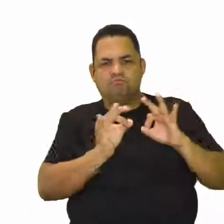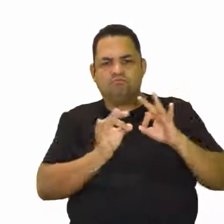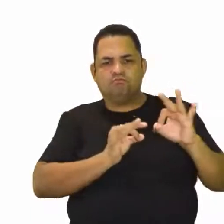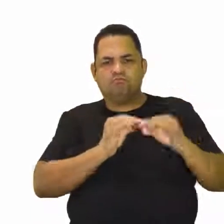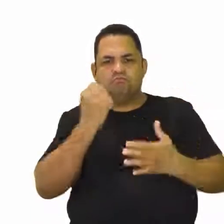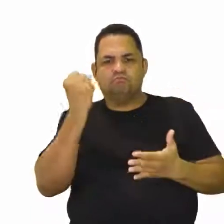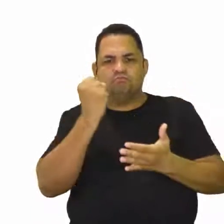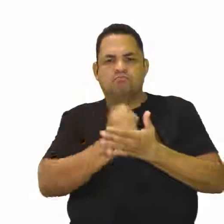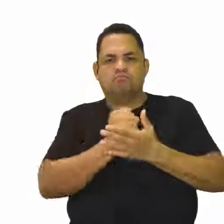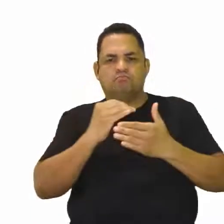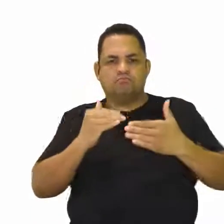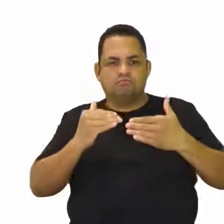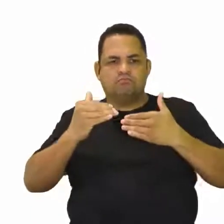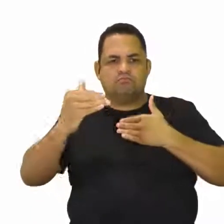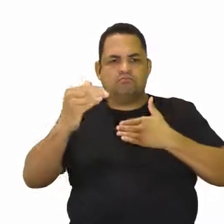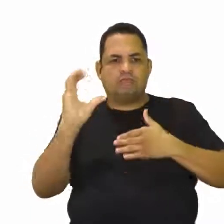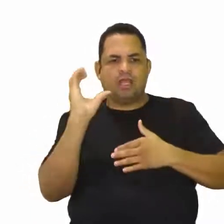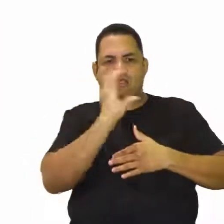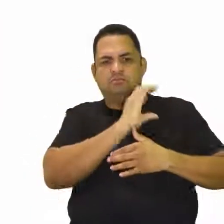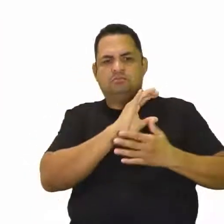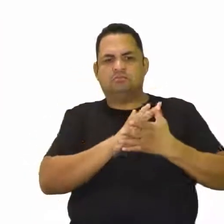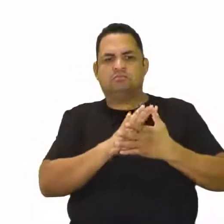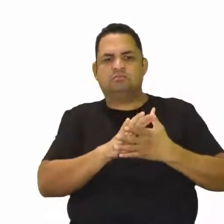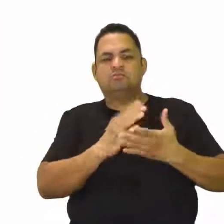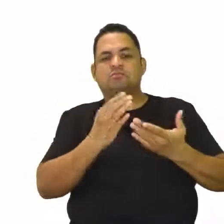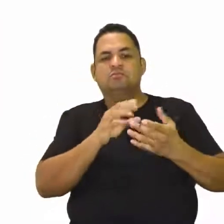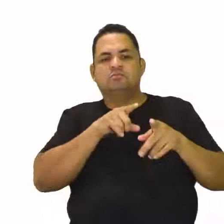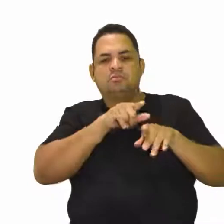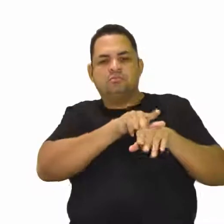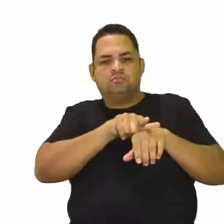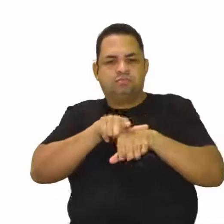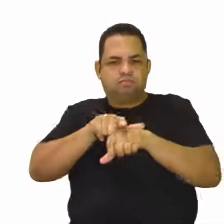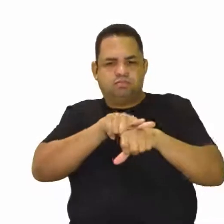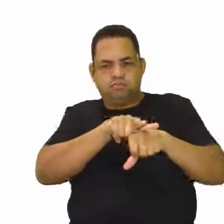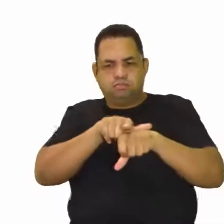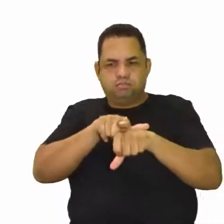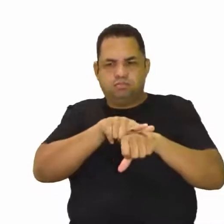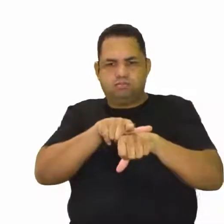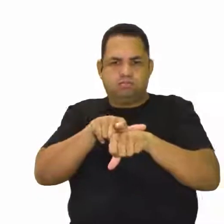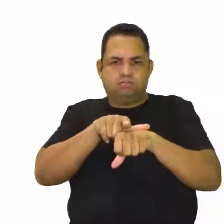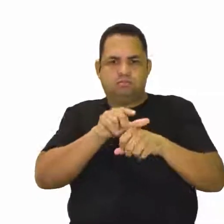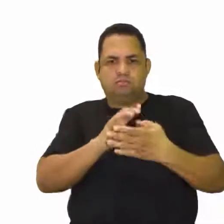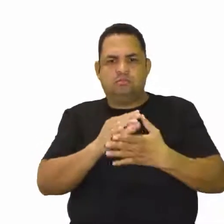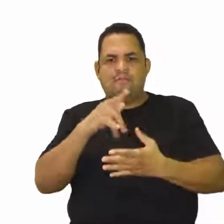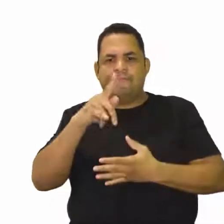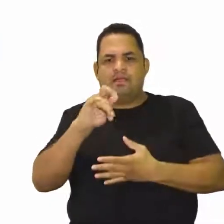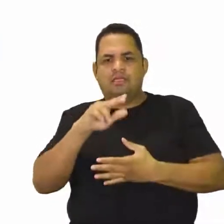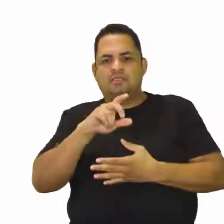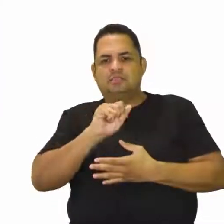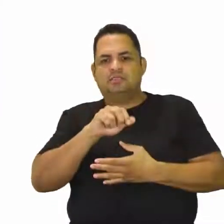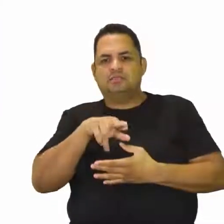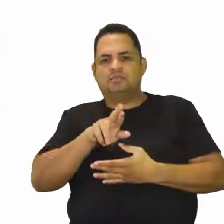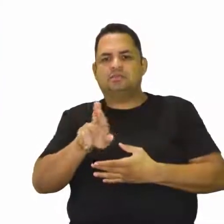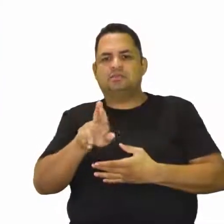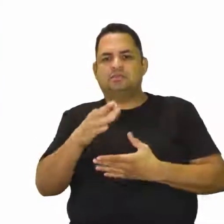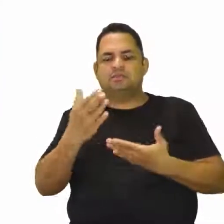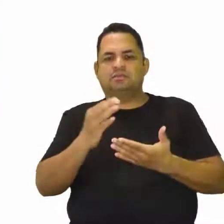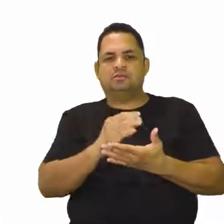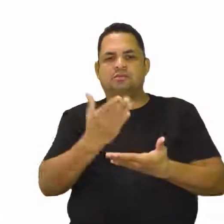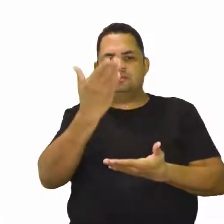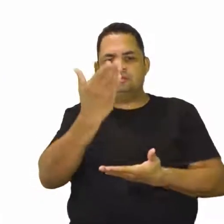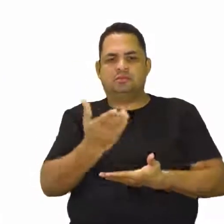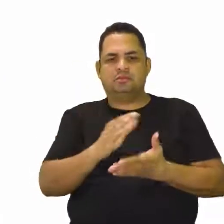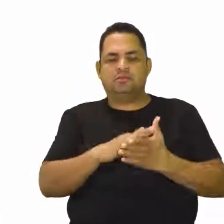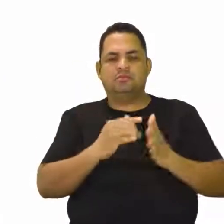estratégias marcadas pelo avanço veloz dos veículos blindados, os chamados Panzer. Esse